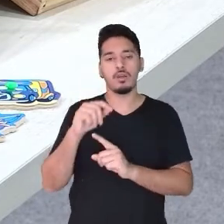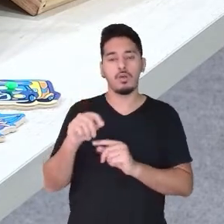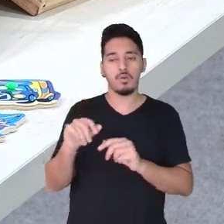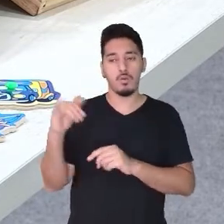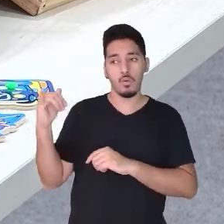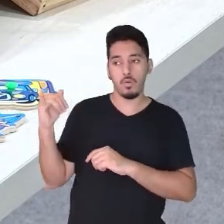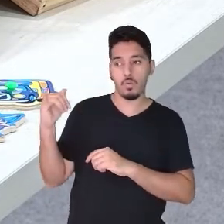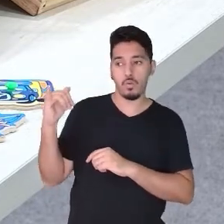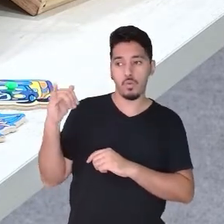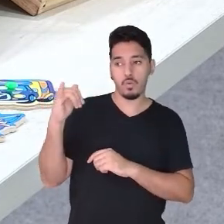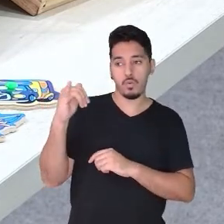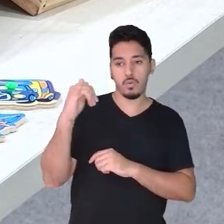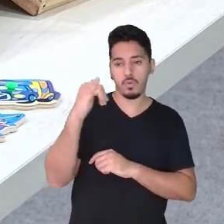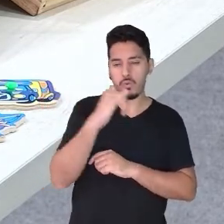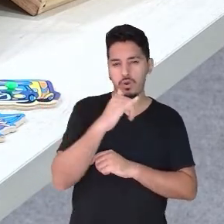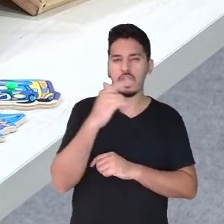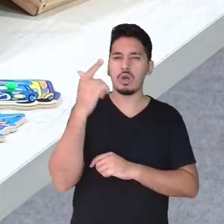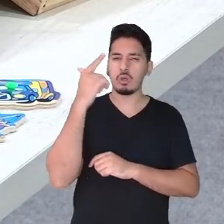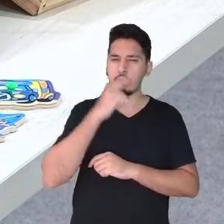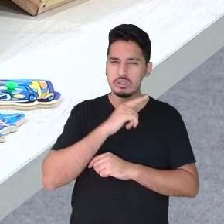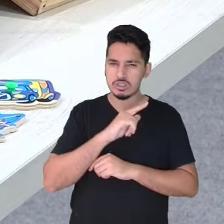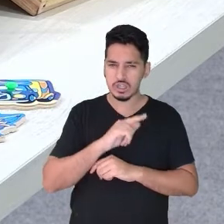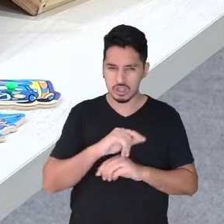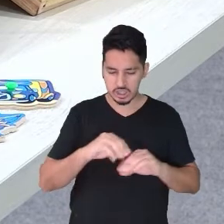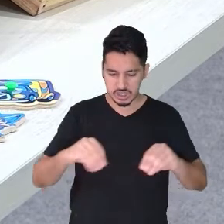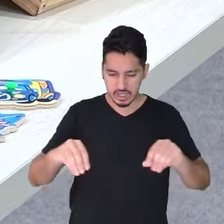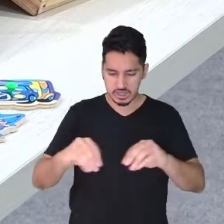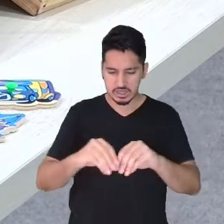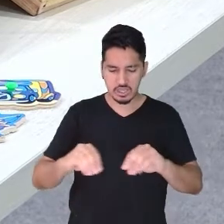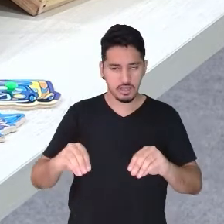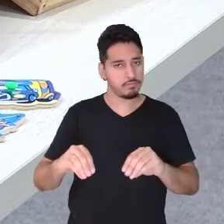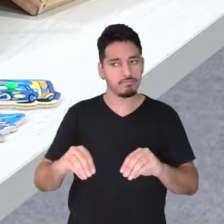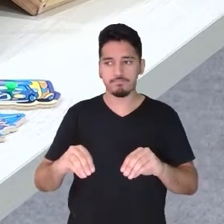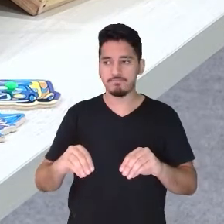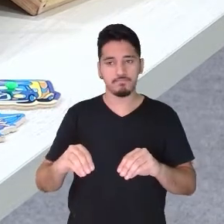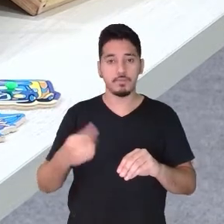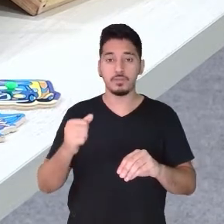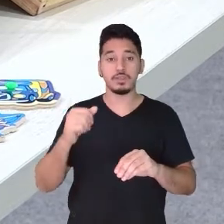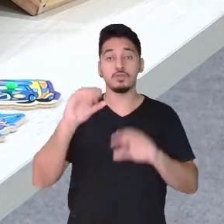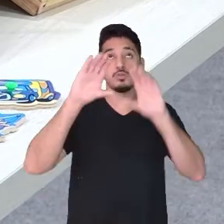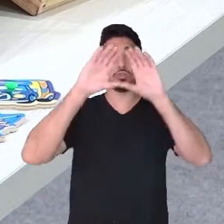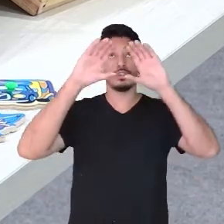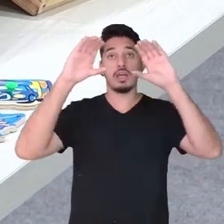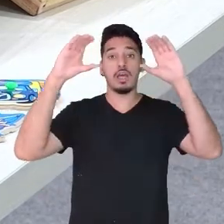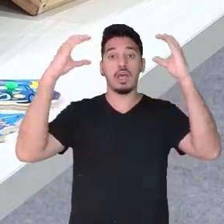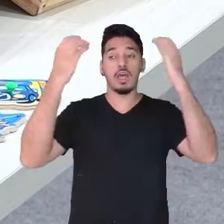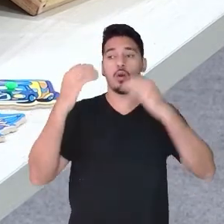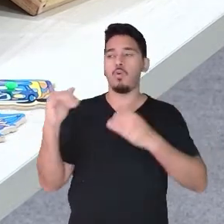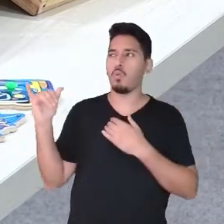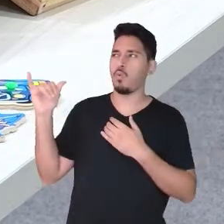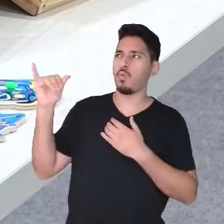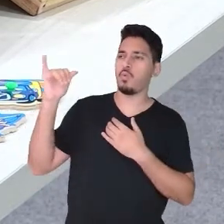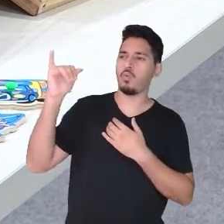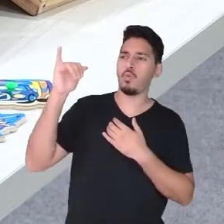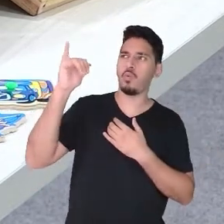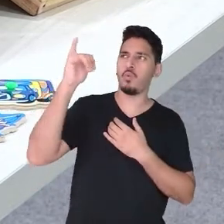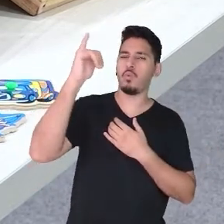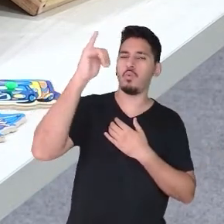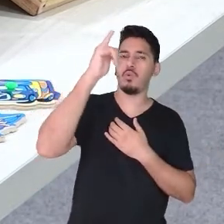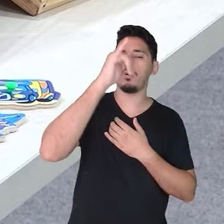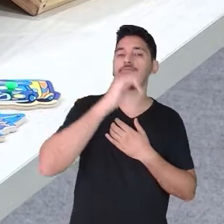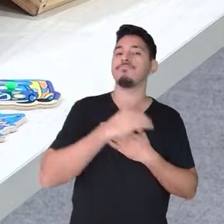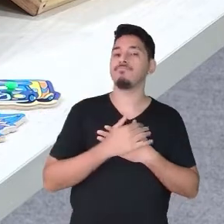vai conseguir colocar na parte do solo, que ele vai ter que ir para o céu e aí sim encaixar. Então,